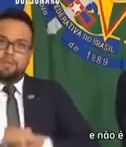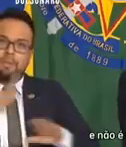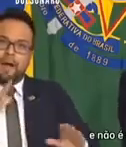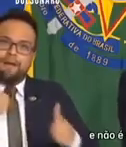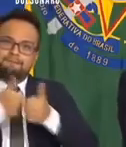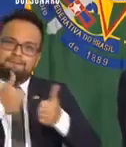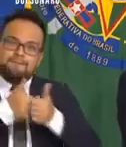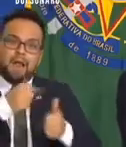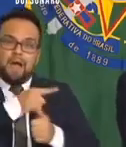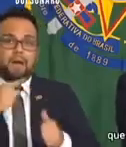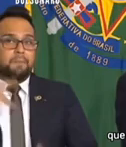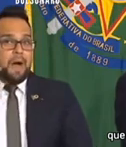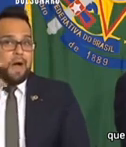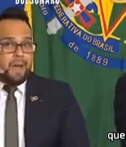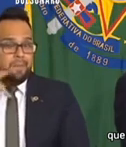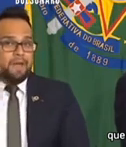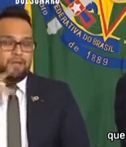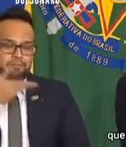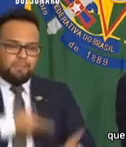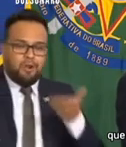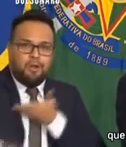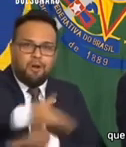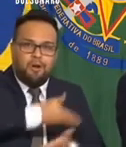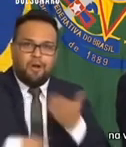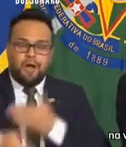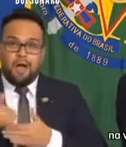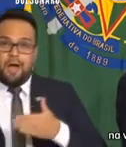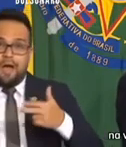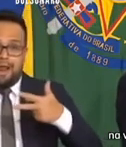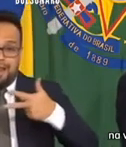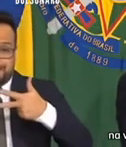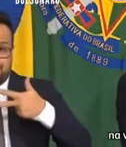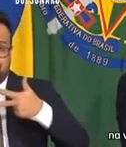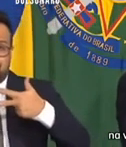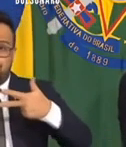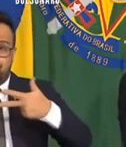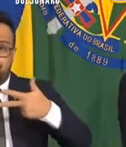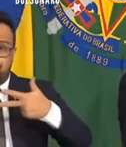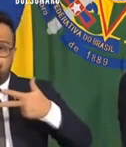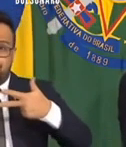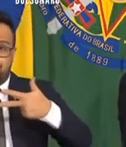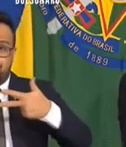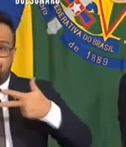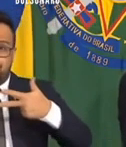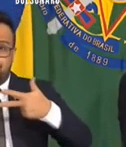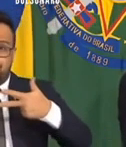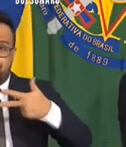primeira vez que eu digo que legislativo e executivo, na verdade, é um só poder.